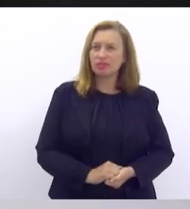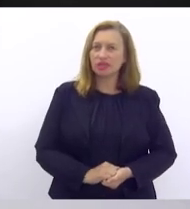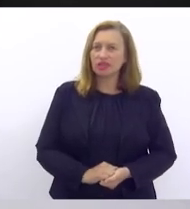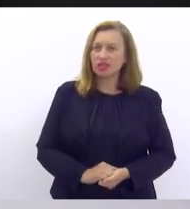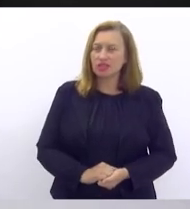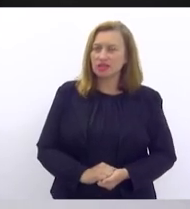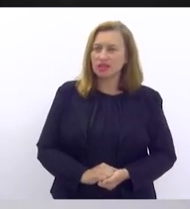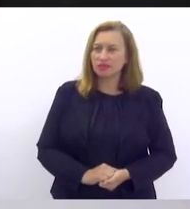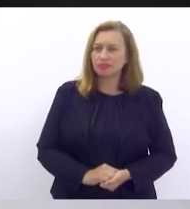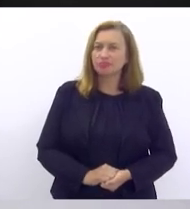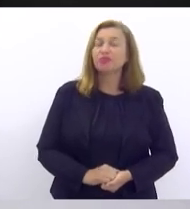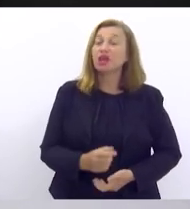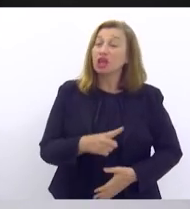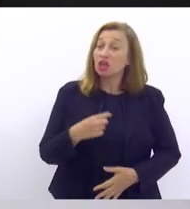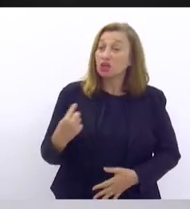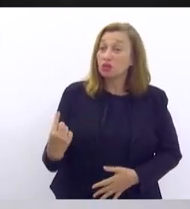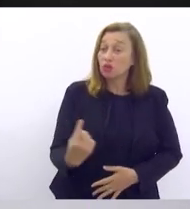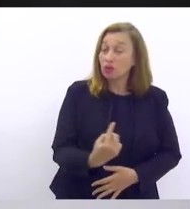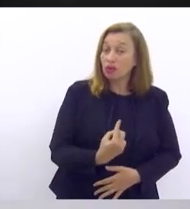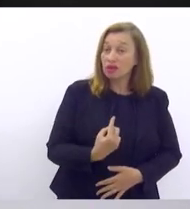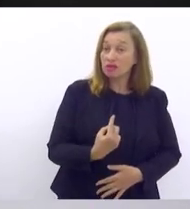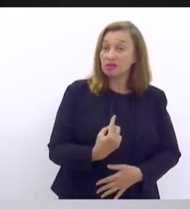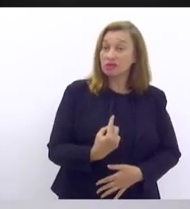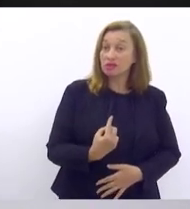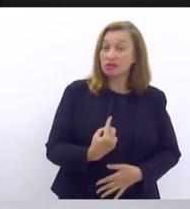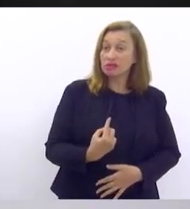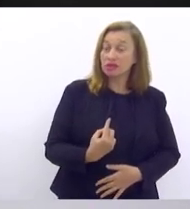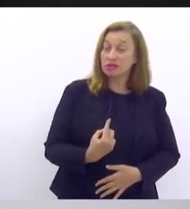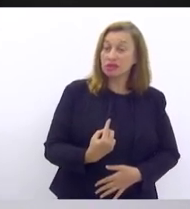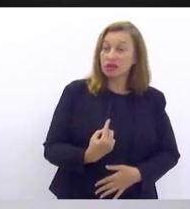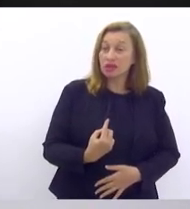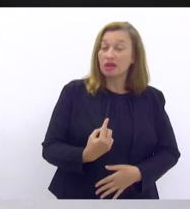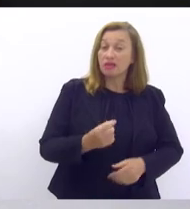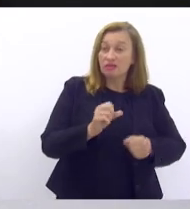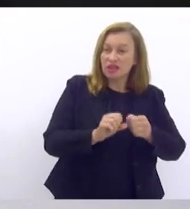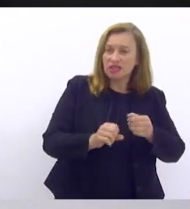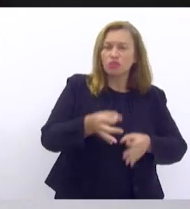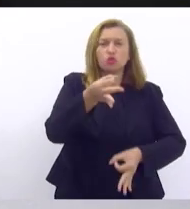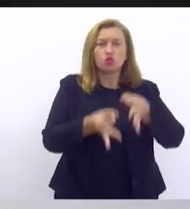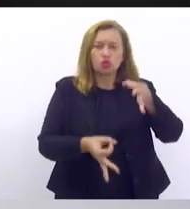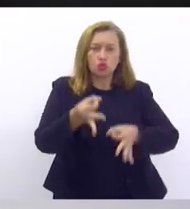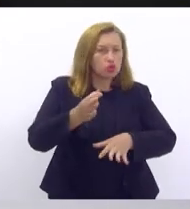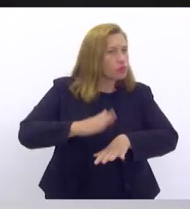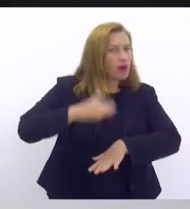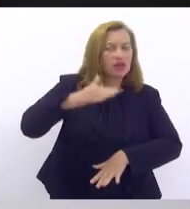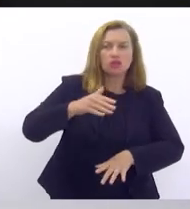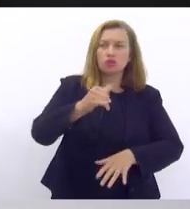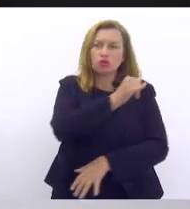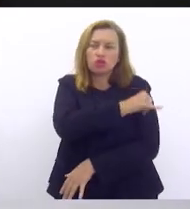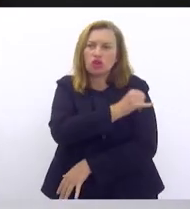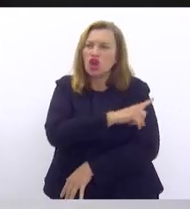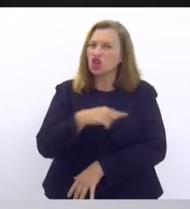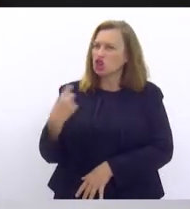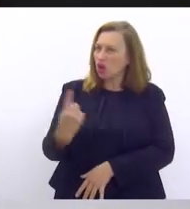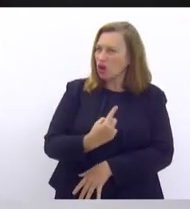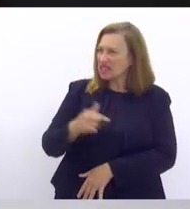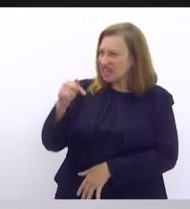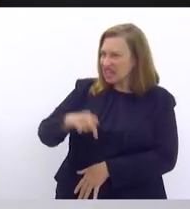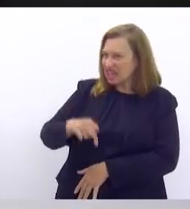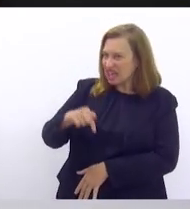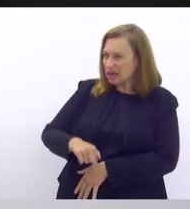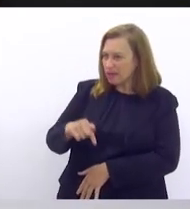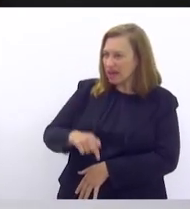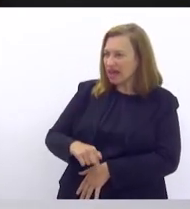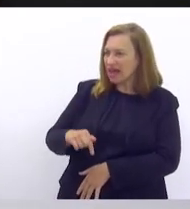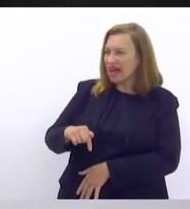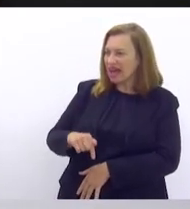E é assim que nós tornaremos cada vez este Rio de Janeiro mais justo. Nós não estamos aqui para catequizar ninguém, não é